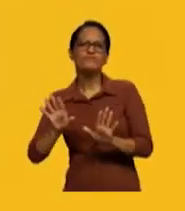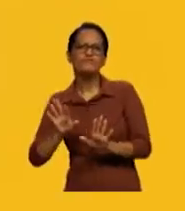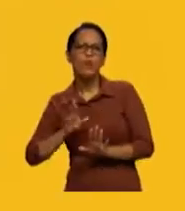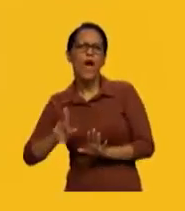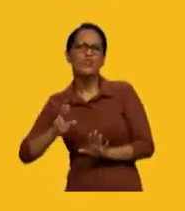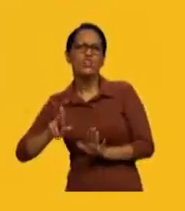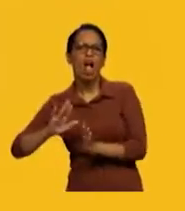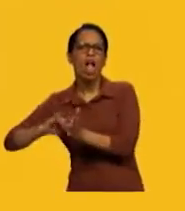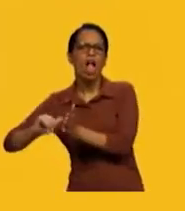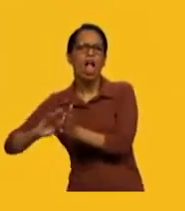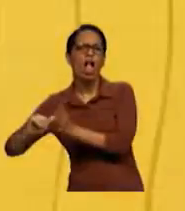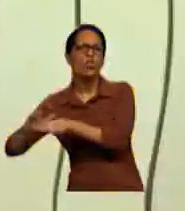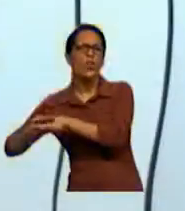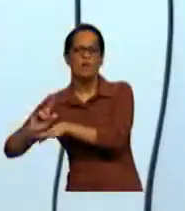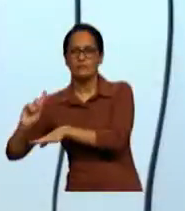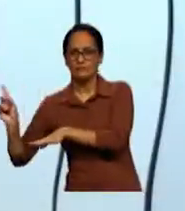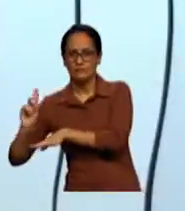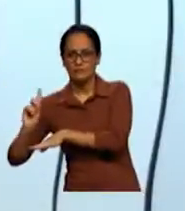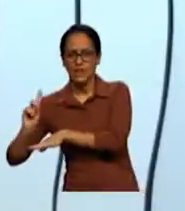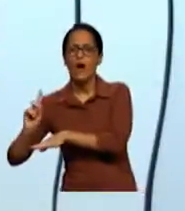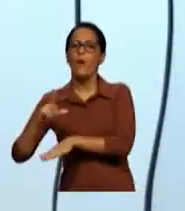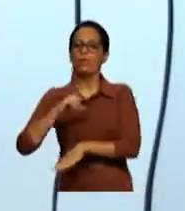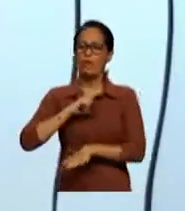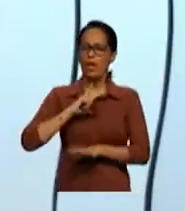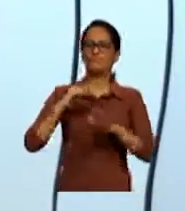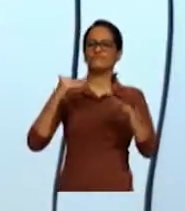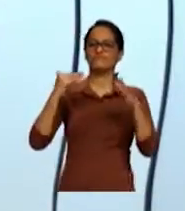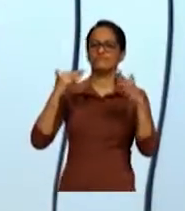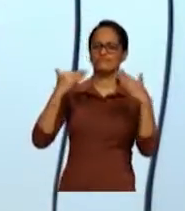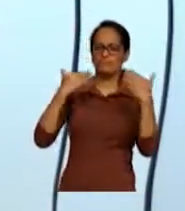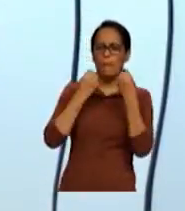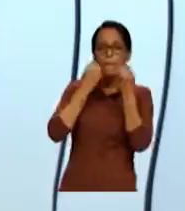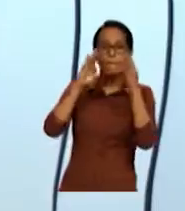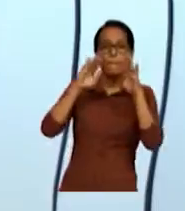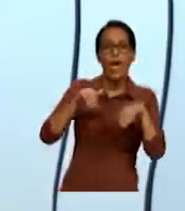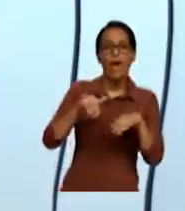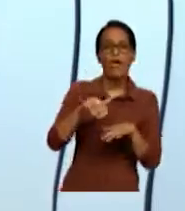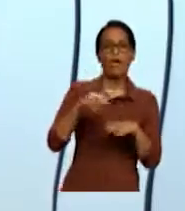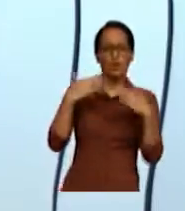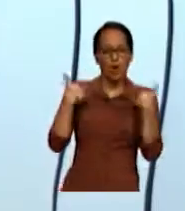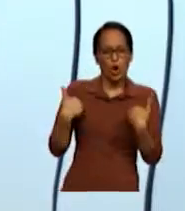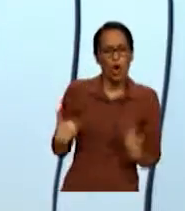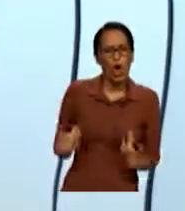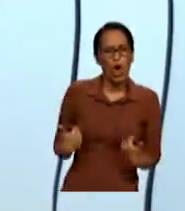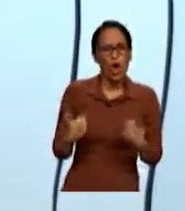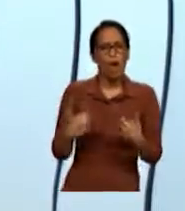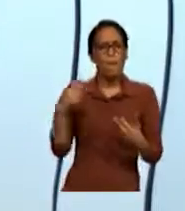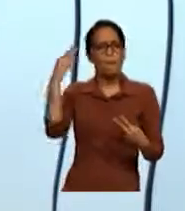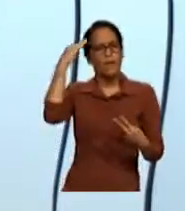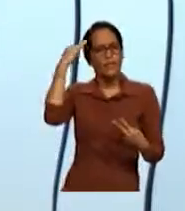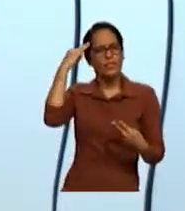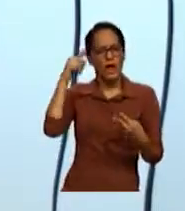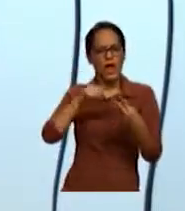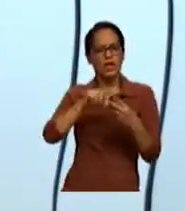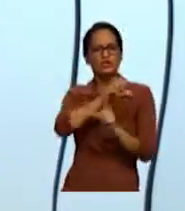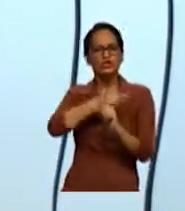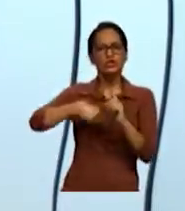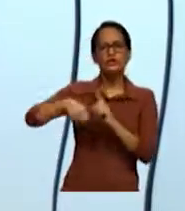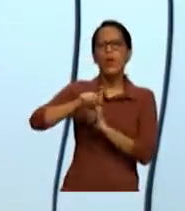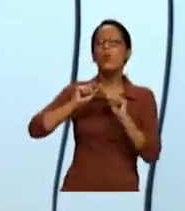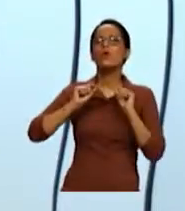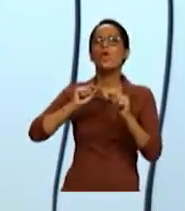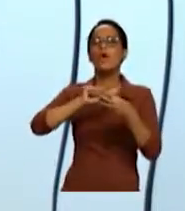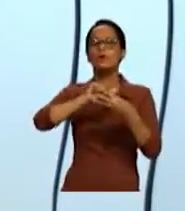afecções e enfermidades. Então, quando a gente fala isso, bem-estar físico, mental e social, o que eu